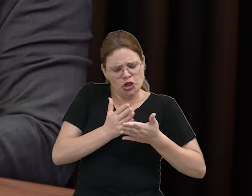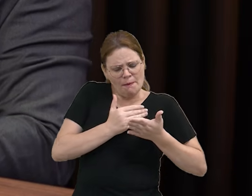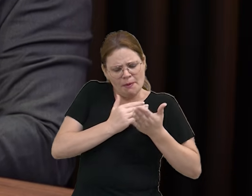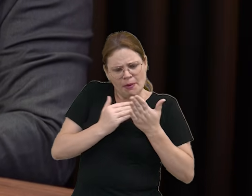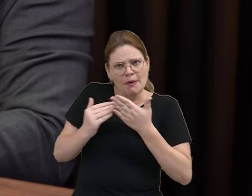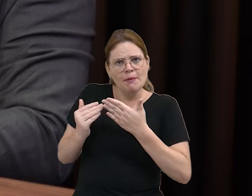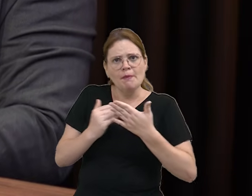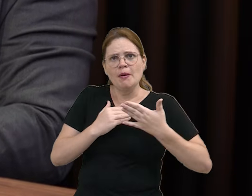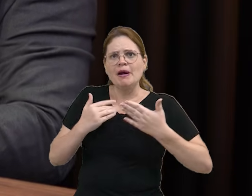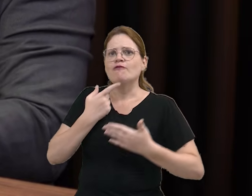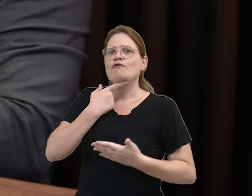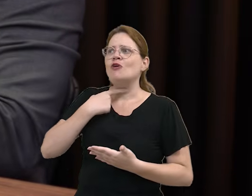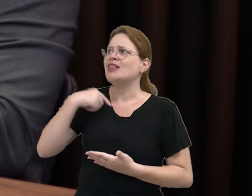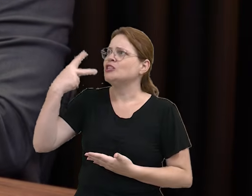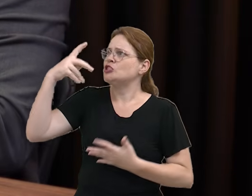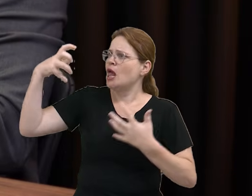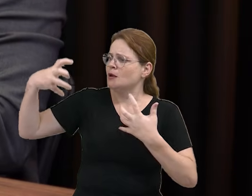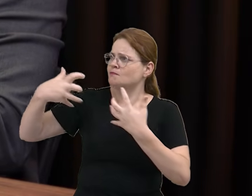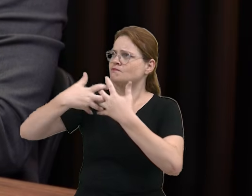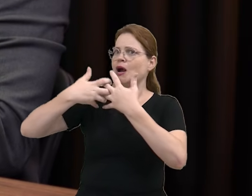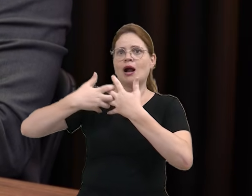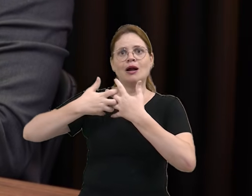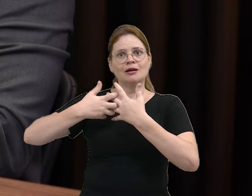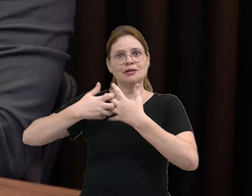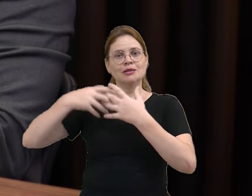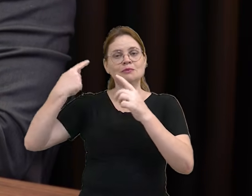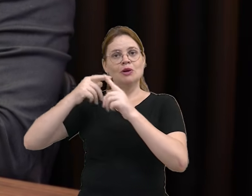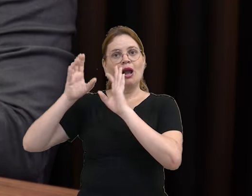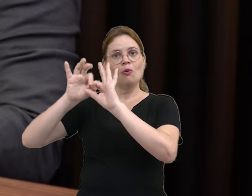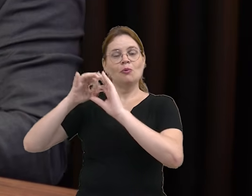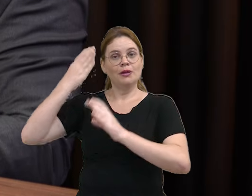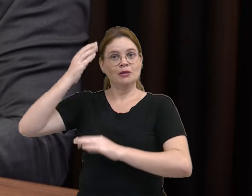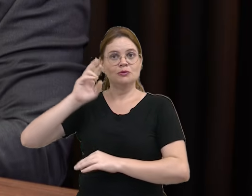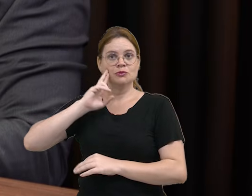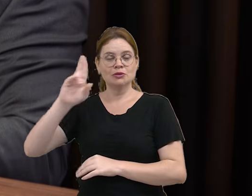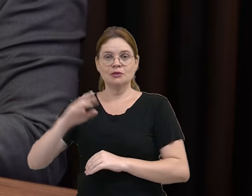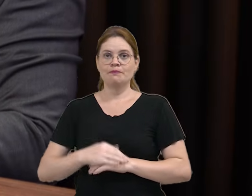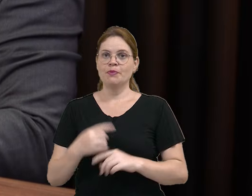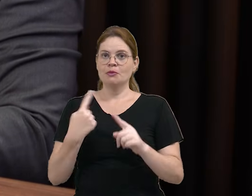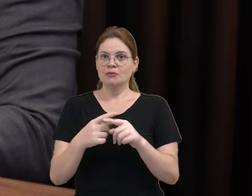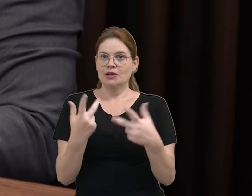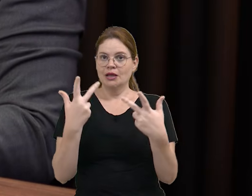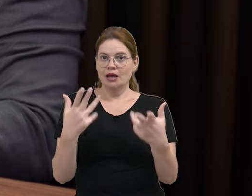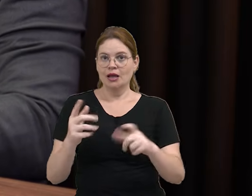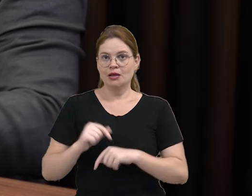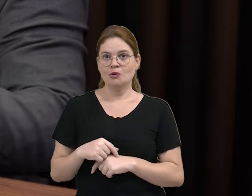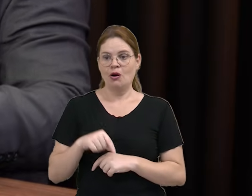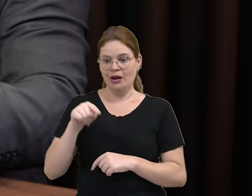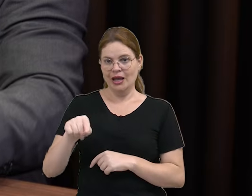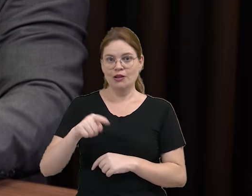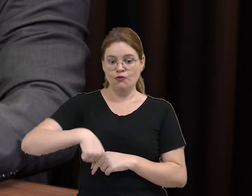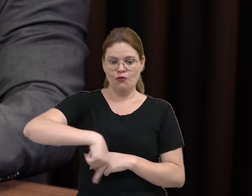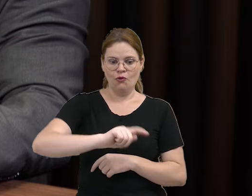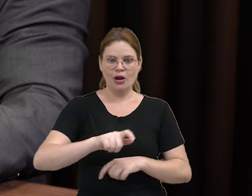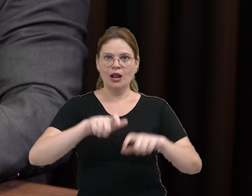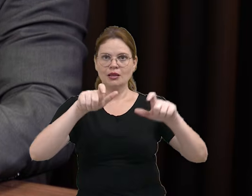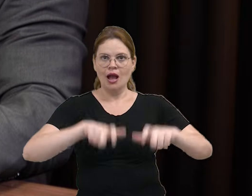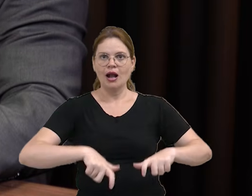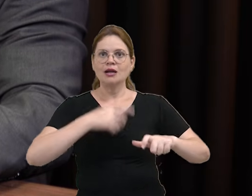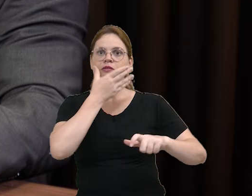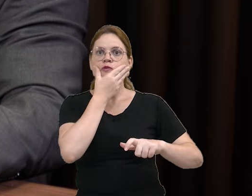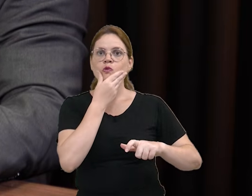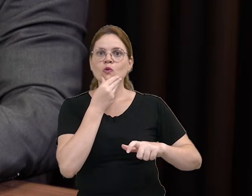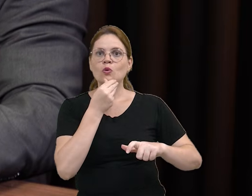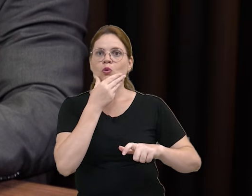do Senhor, e começa a se moldar conforme a vontade dele, conforme a experiência que o profeta teve, quando Deus mandou ele descer à casa do